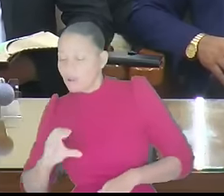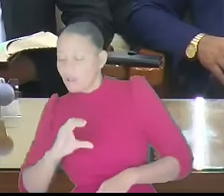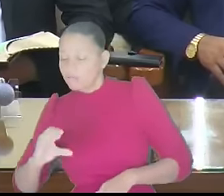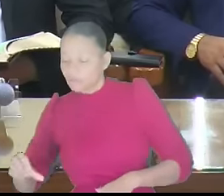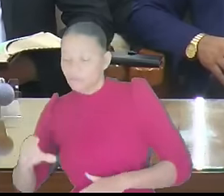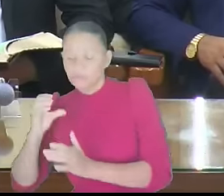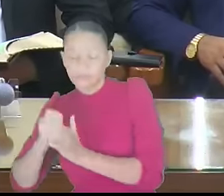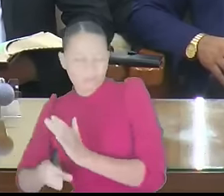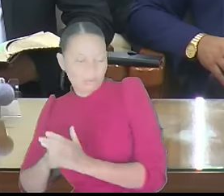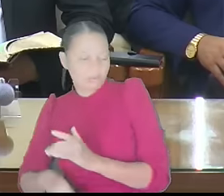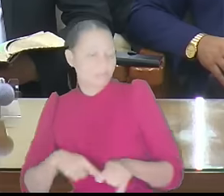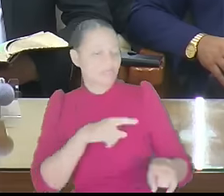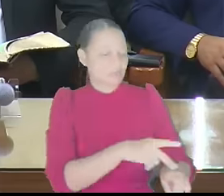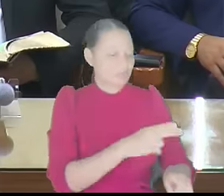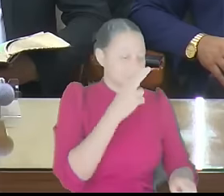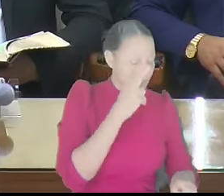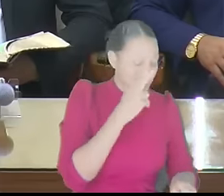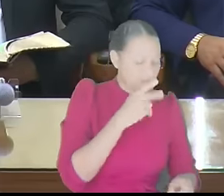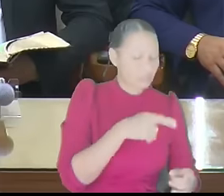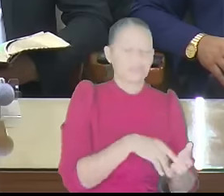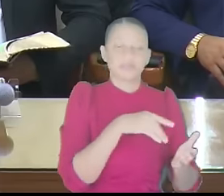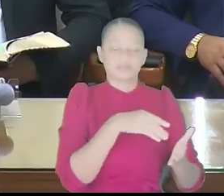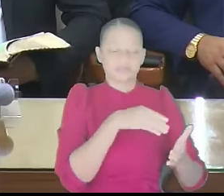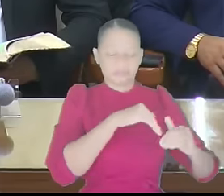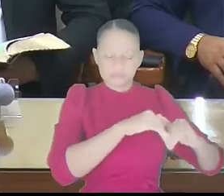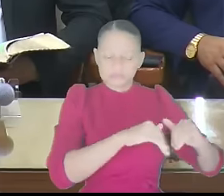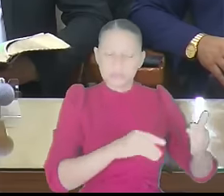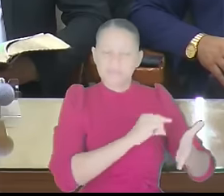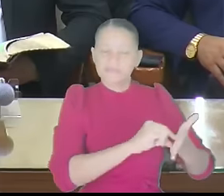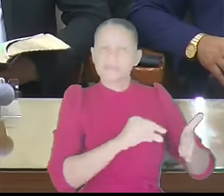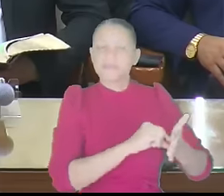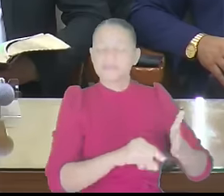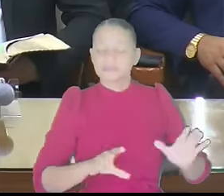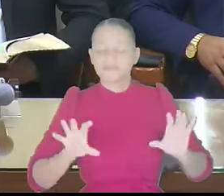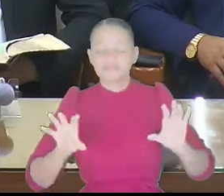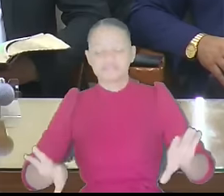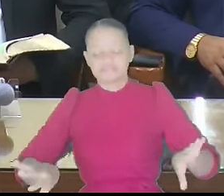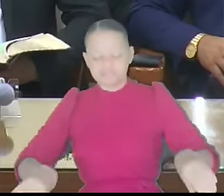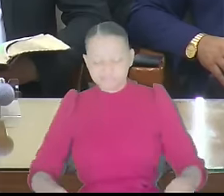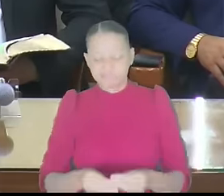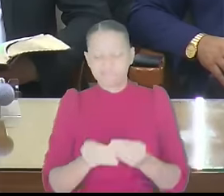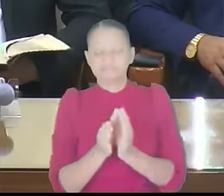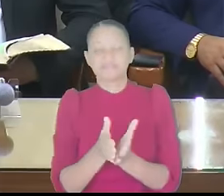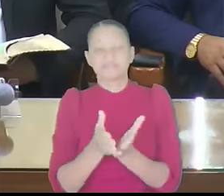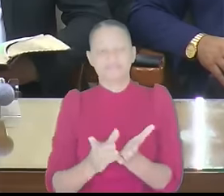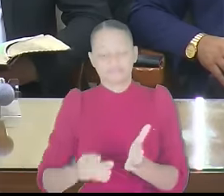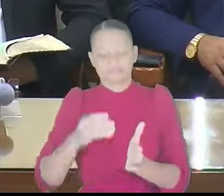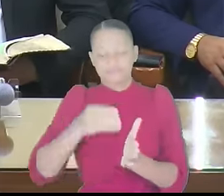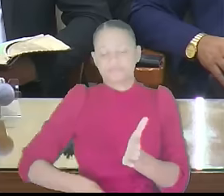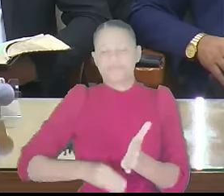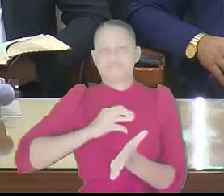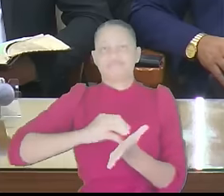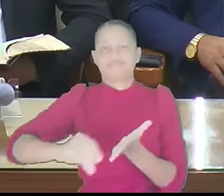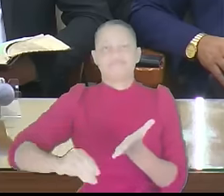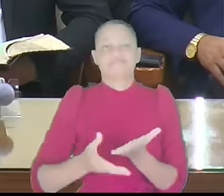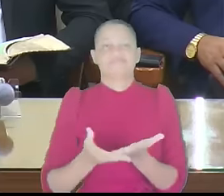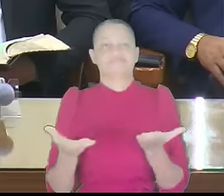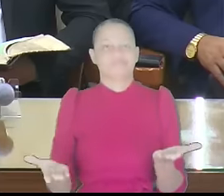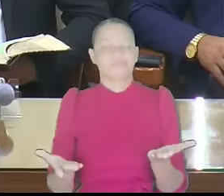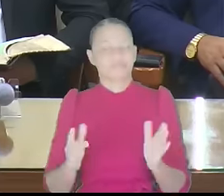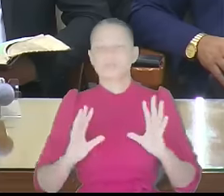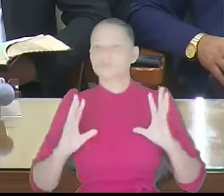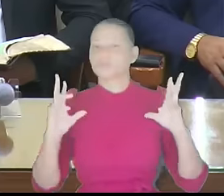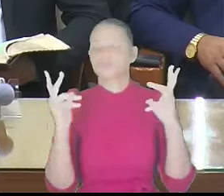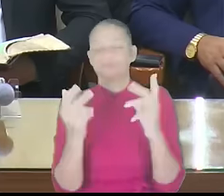versículos. Foi um impressor de Paris, crente, protestante, que separou em versículos e depois serviu para todo